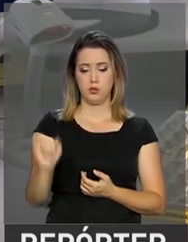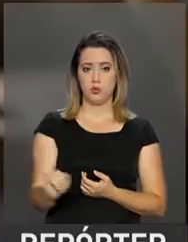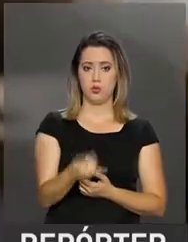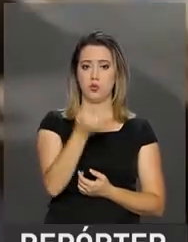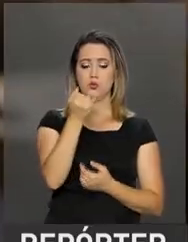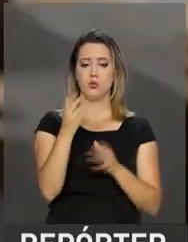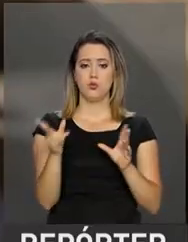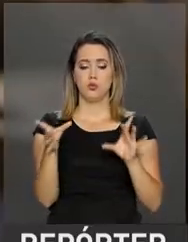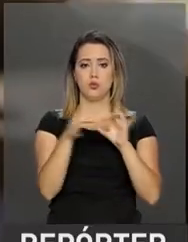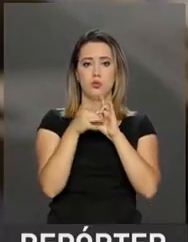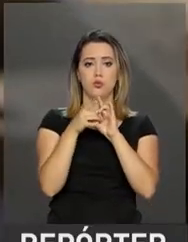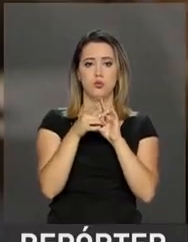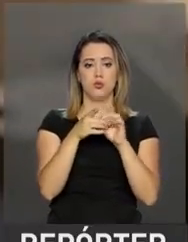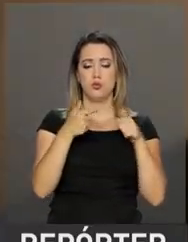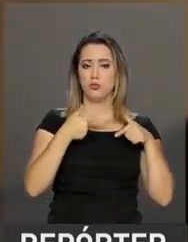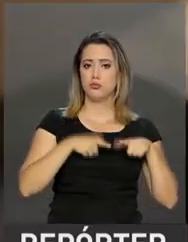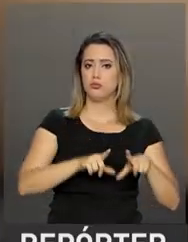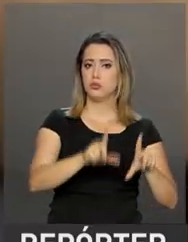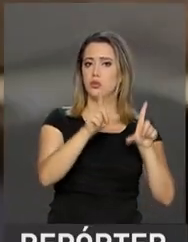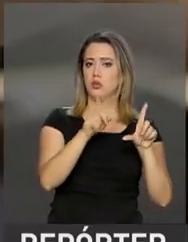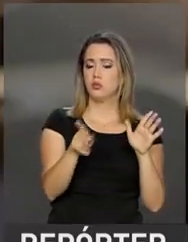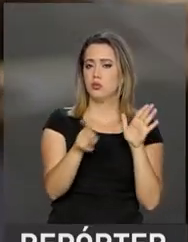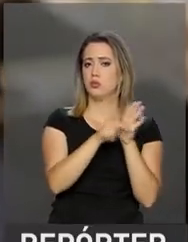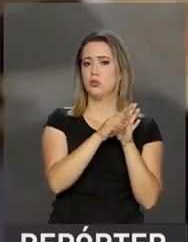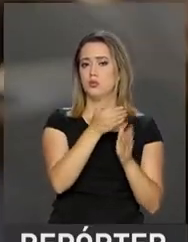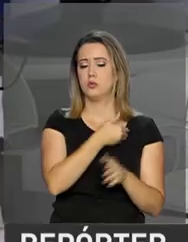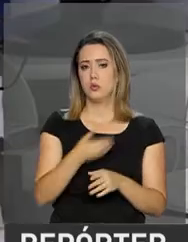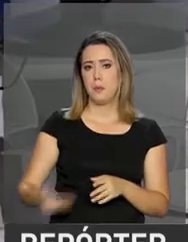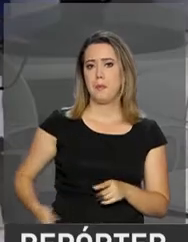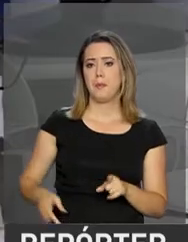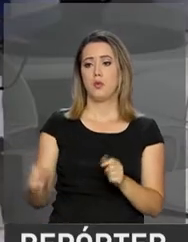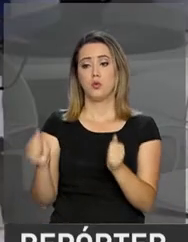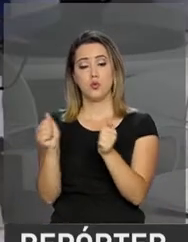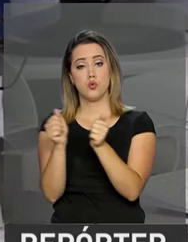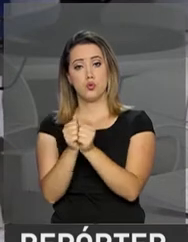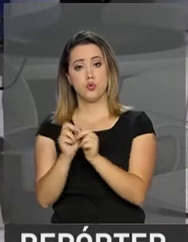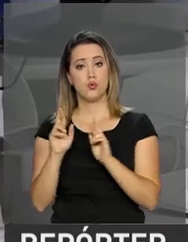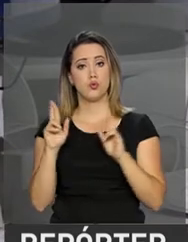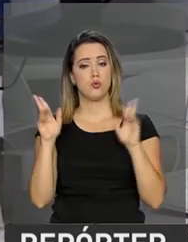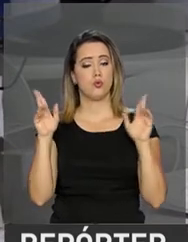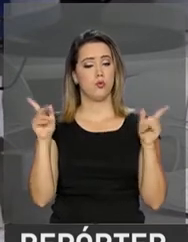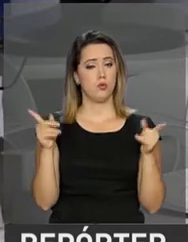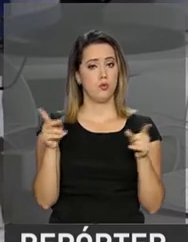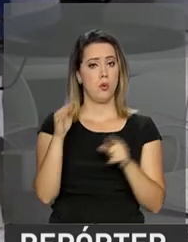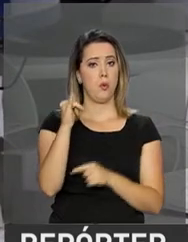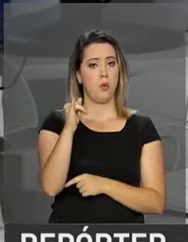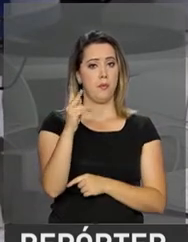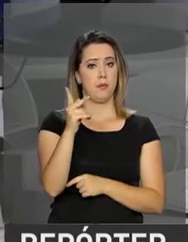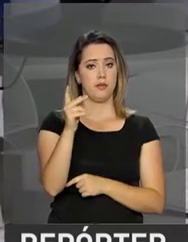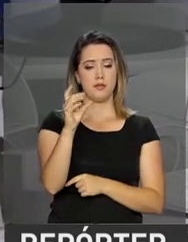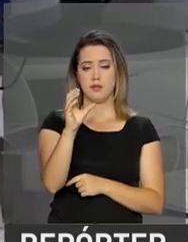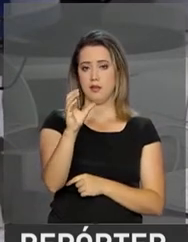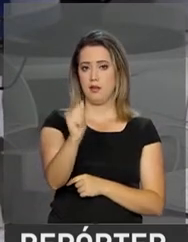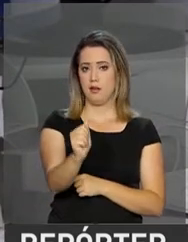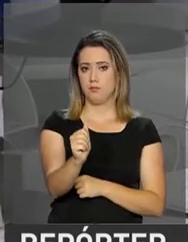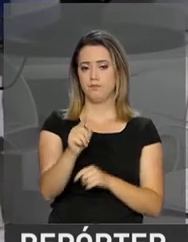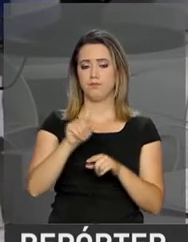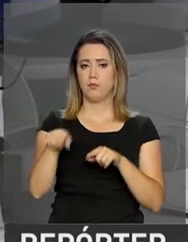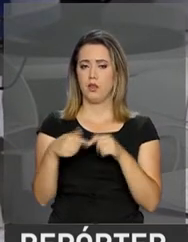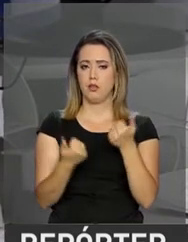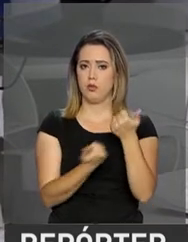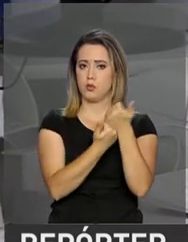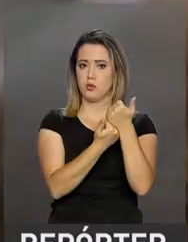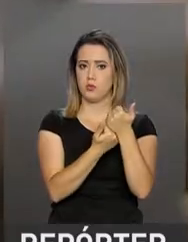título do tesouro nacional mais a variação do índice nacional de preços ao consumidor amplo ipc a substituição da